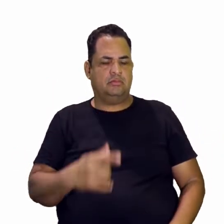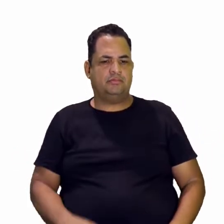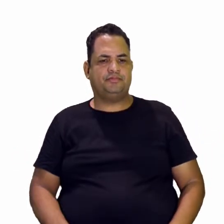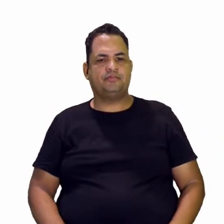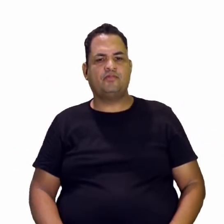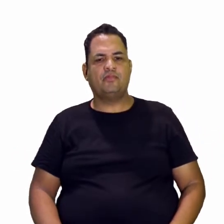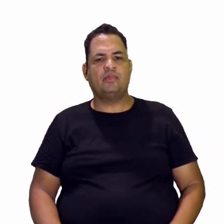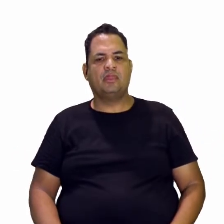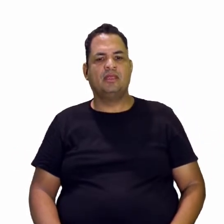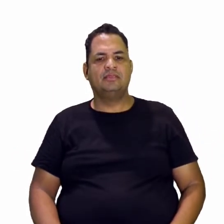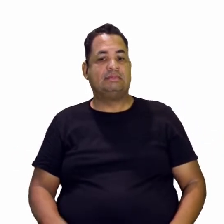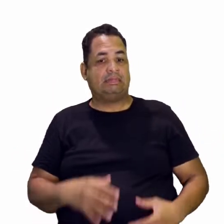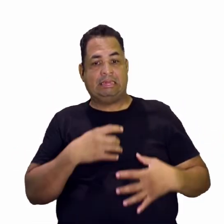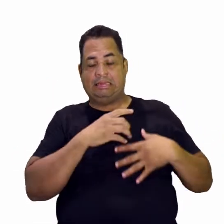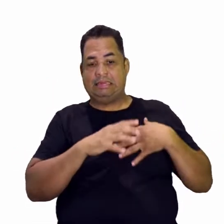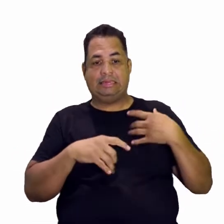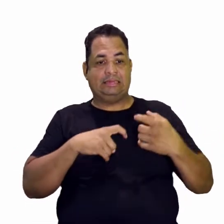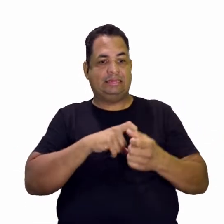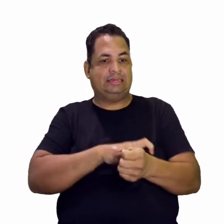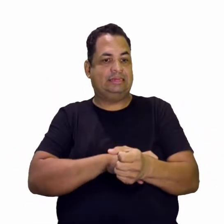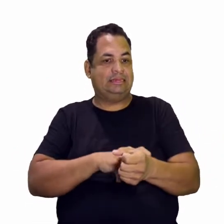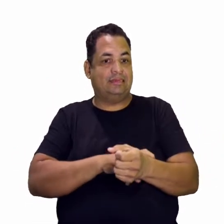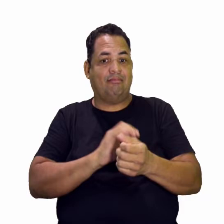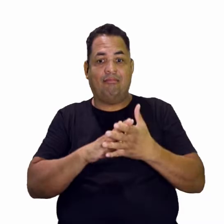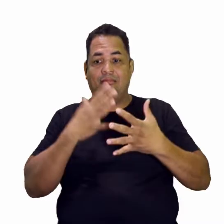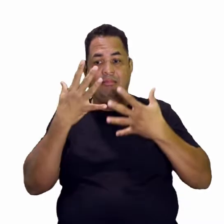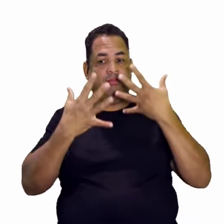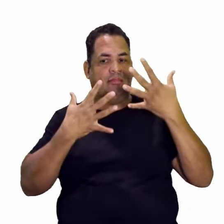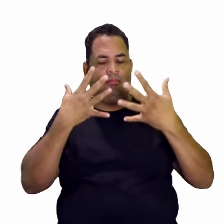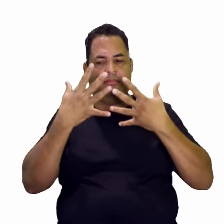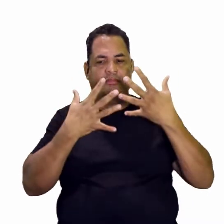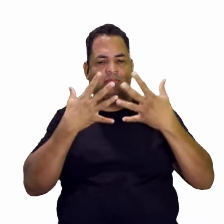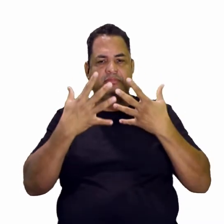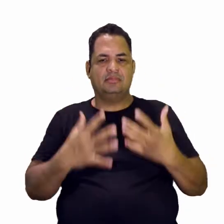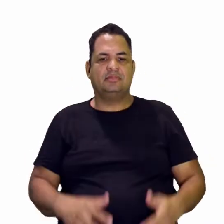ali, tá tensa, né? Ela tá assustada, tá meio